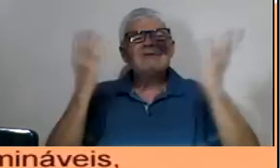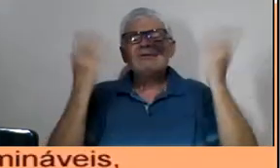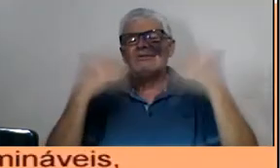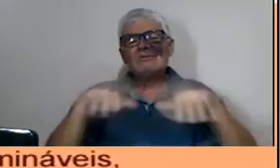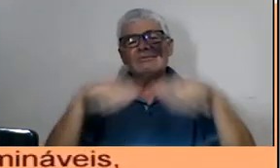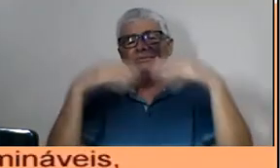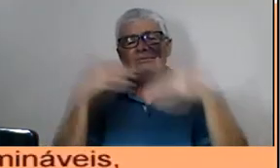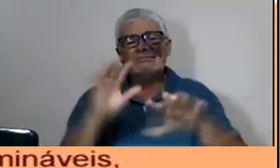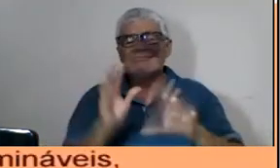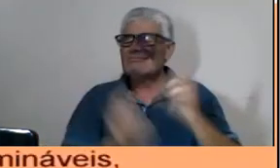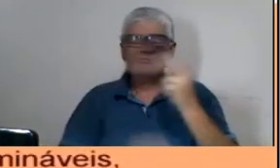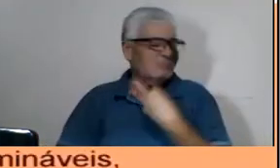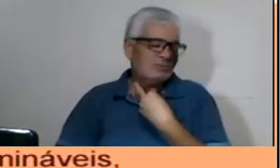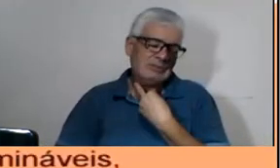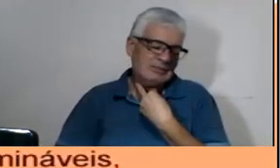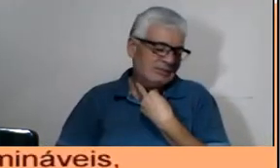Ciro e da turma dele.